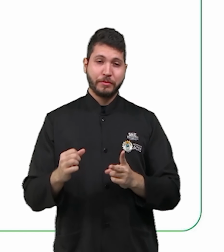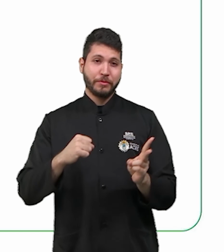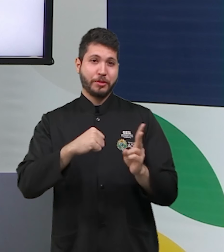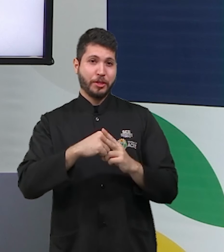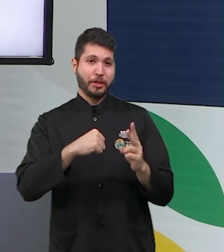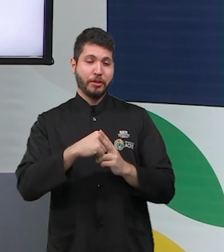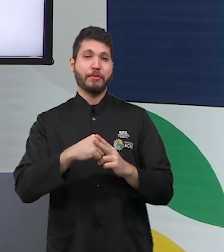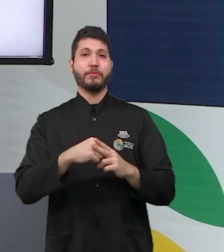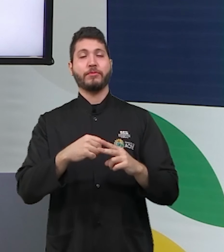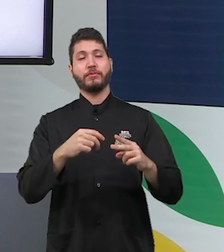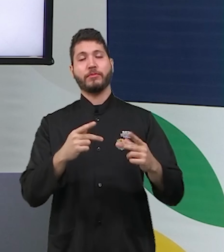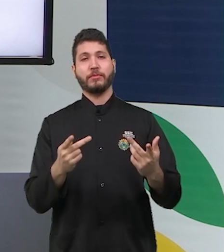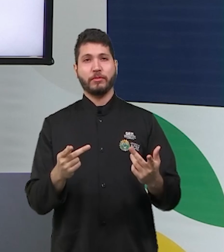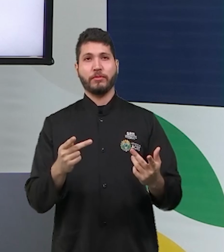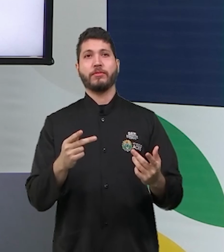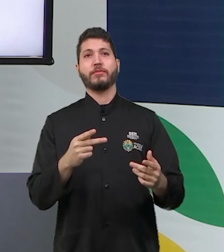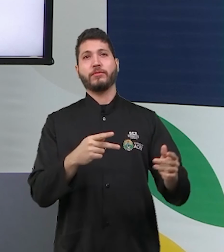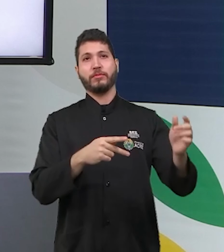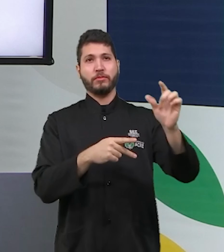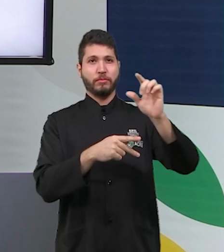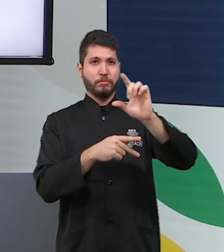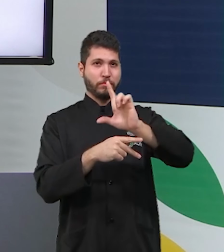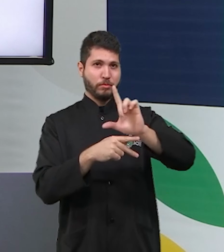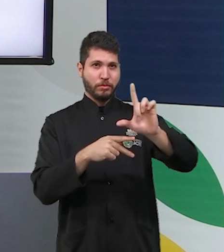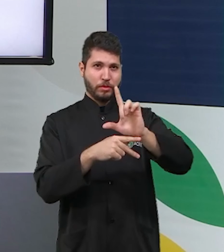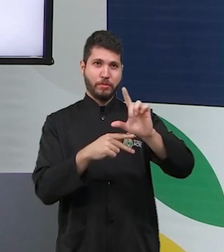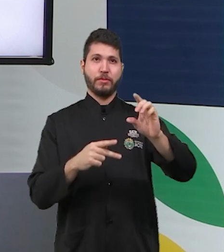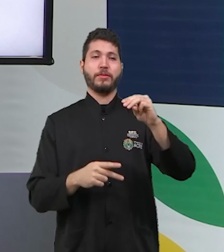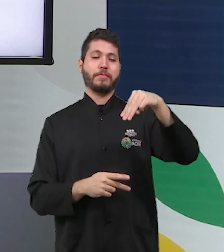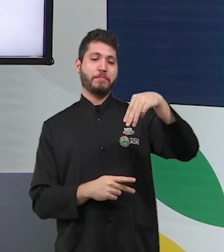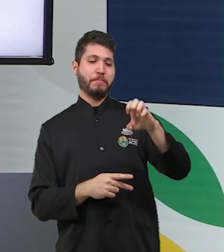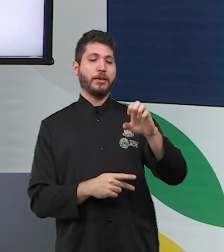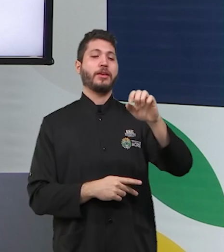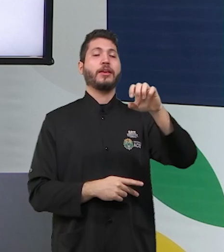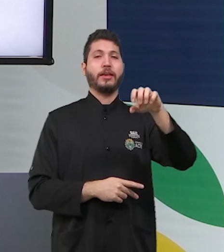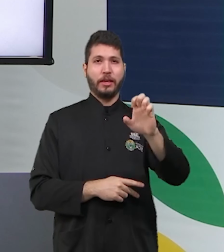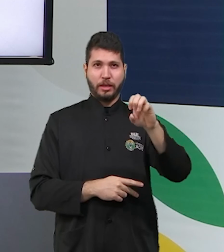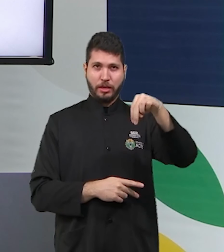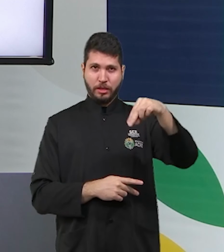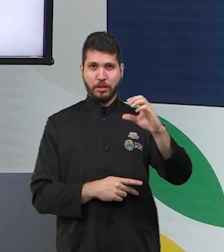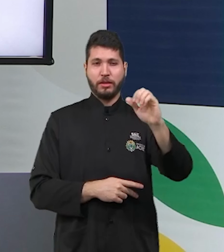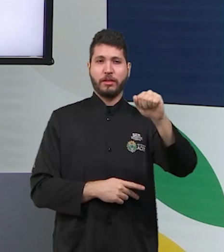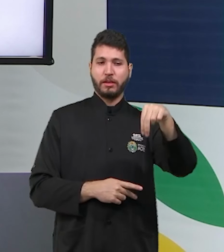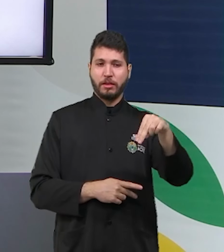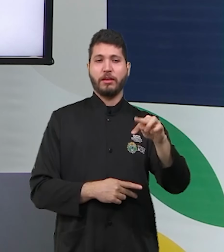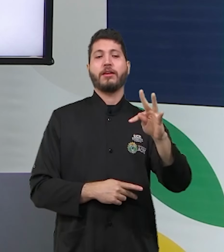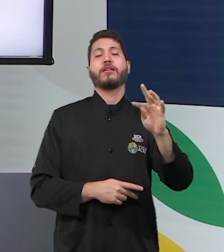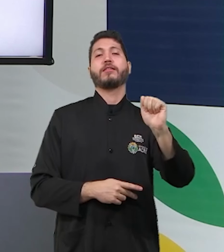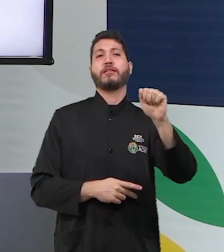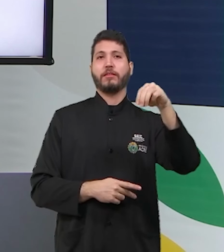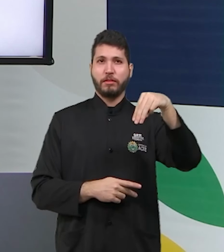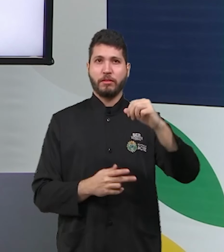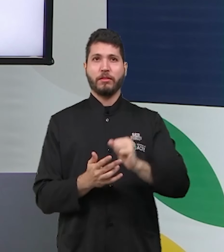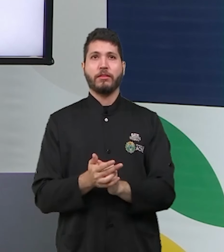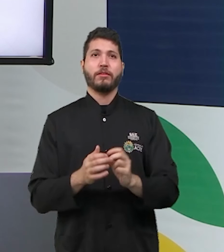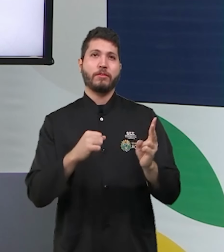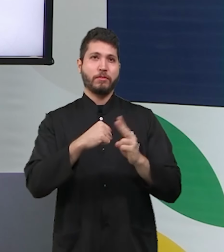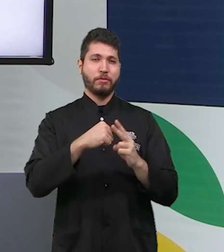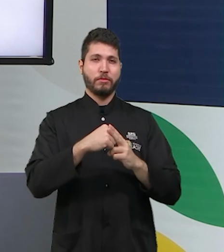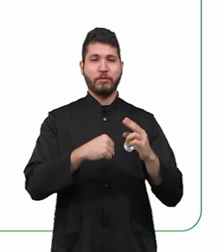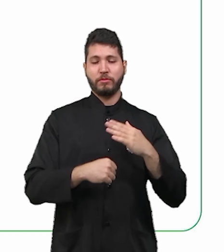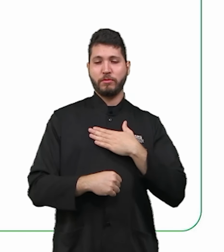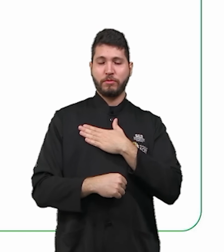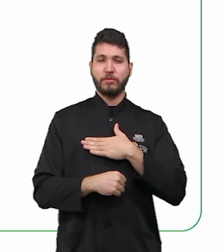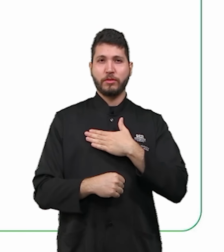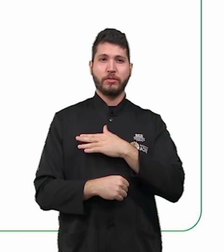verbo gustar em espanhol, o verbo encantar-se. Como que a gente faz essa expressão? Como a gente utiliza esse verbo gustar,